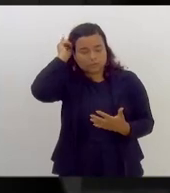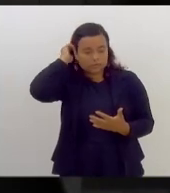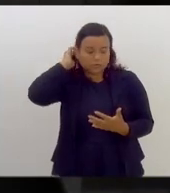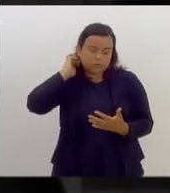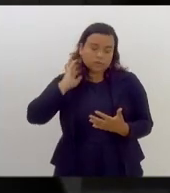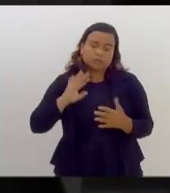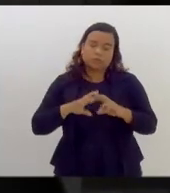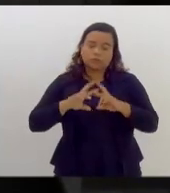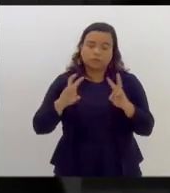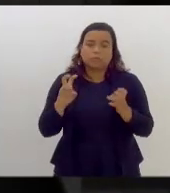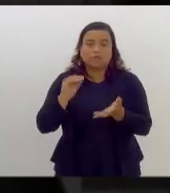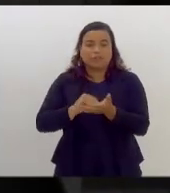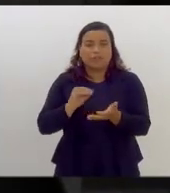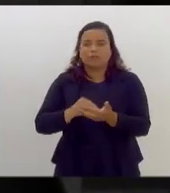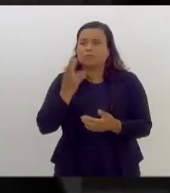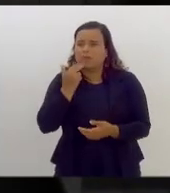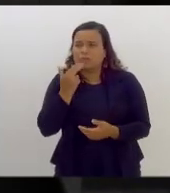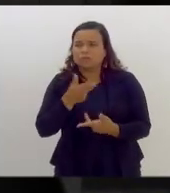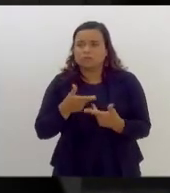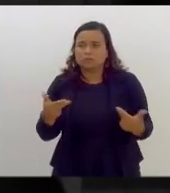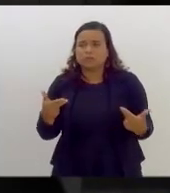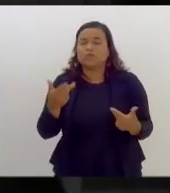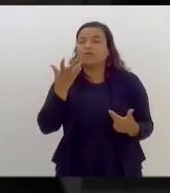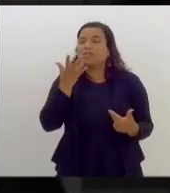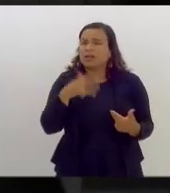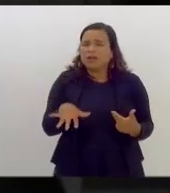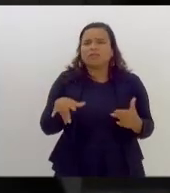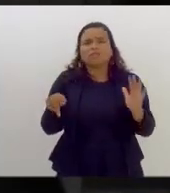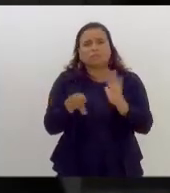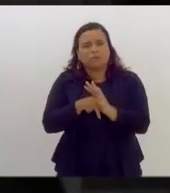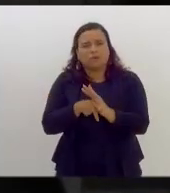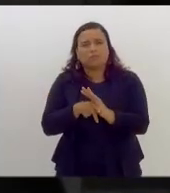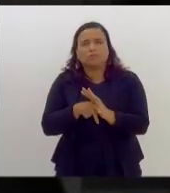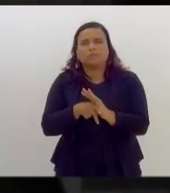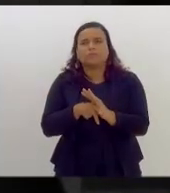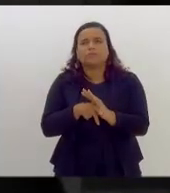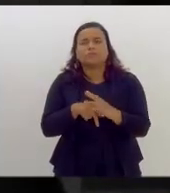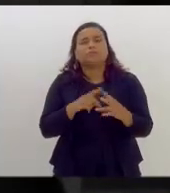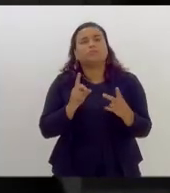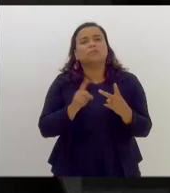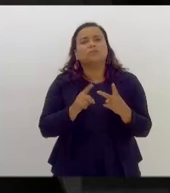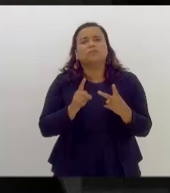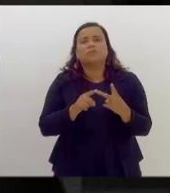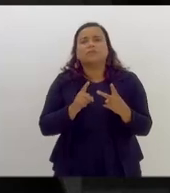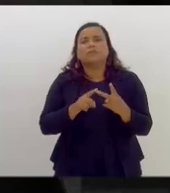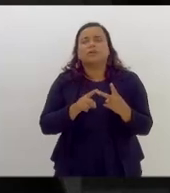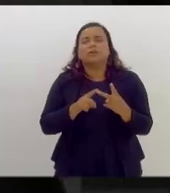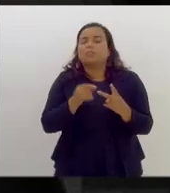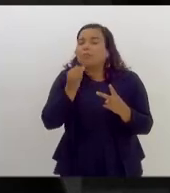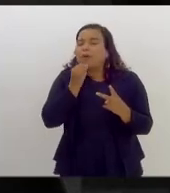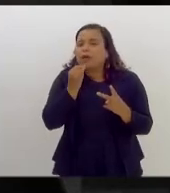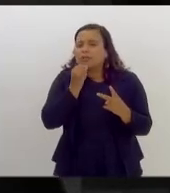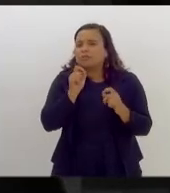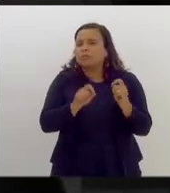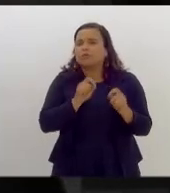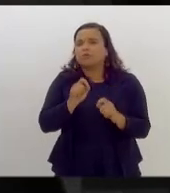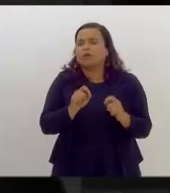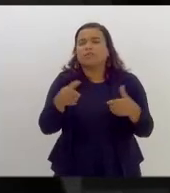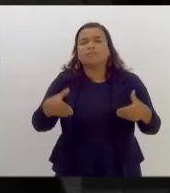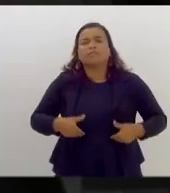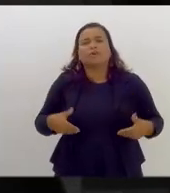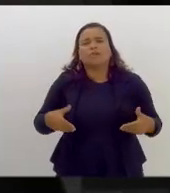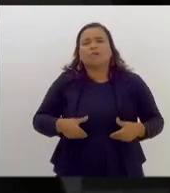da falta de nutrição crianças, né, na pequena infância. É o caso, por exemplo, de não deixar morrer de